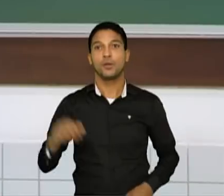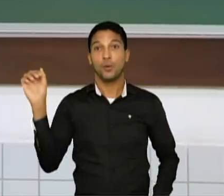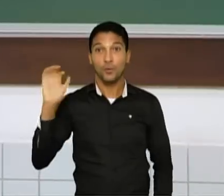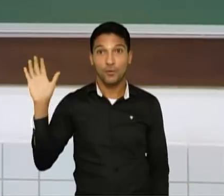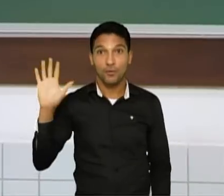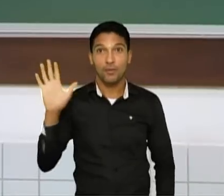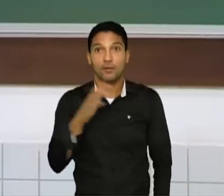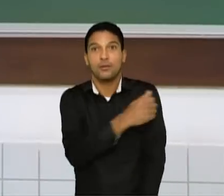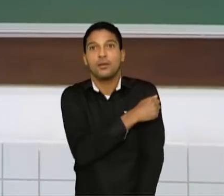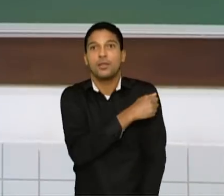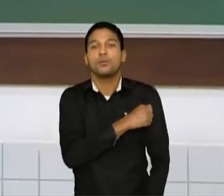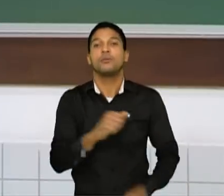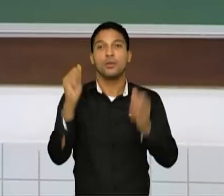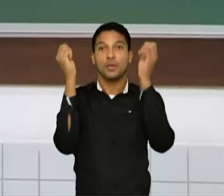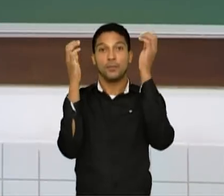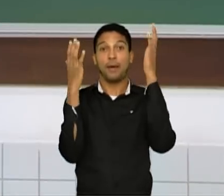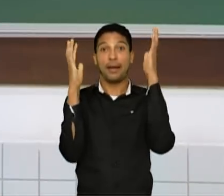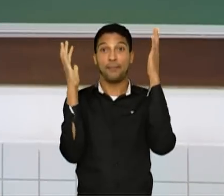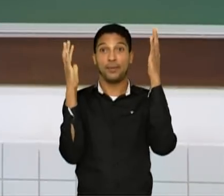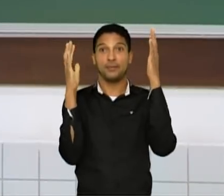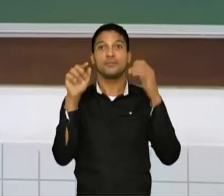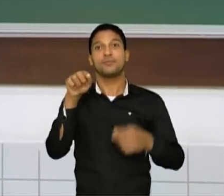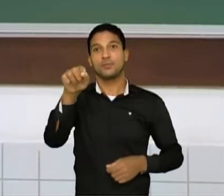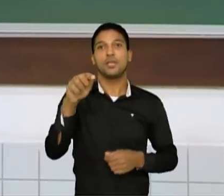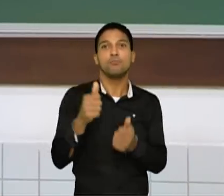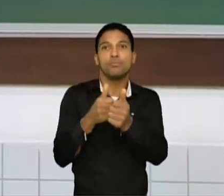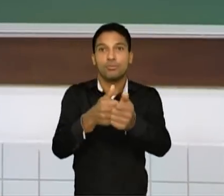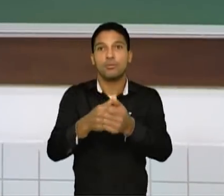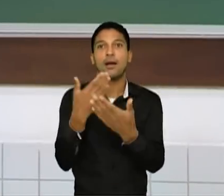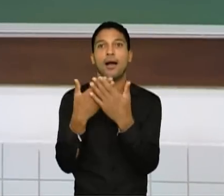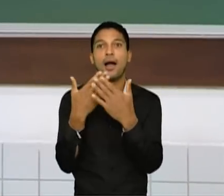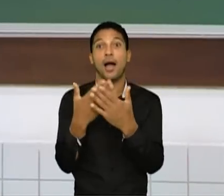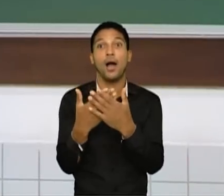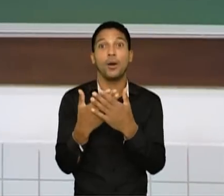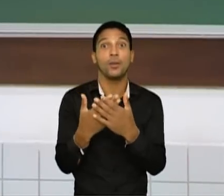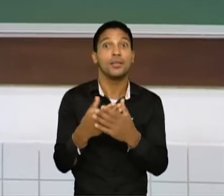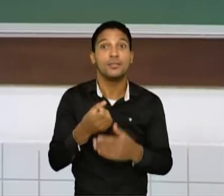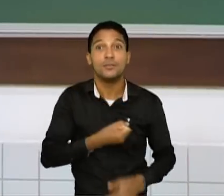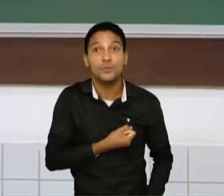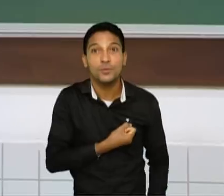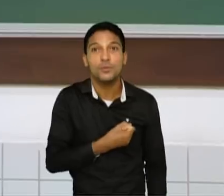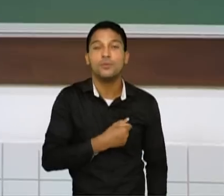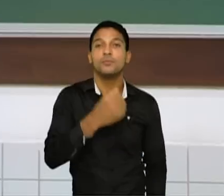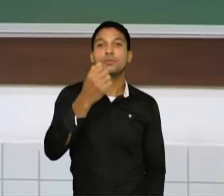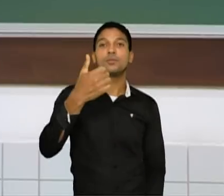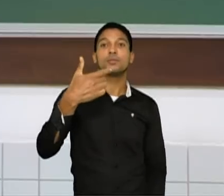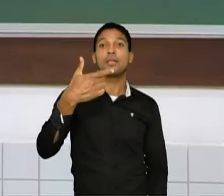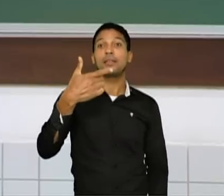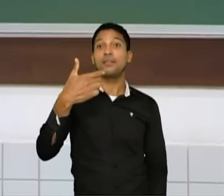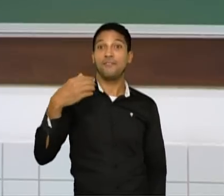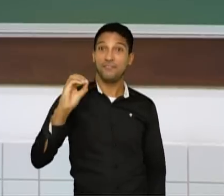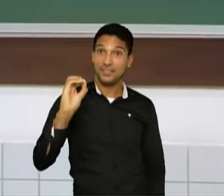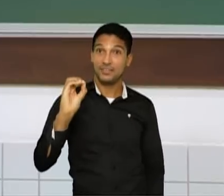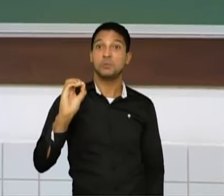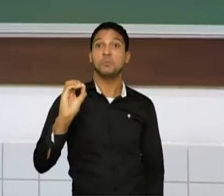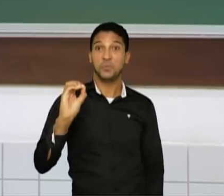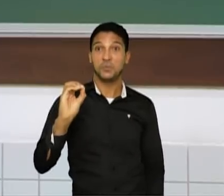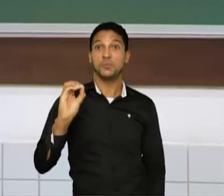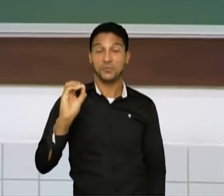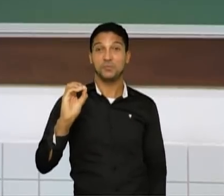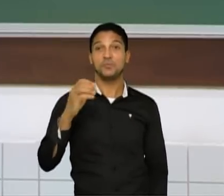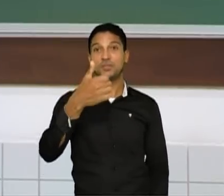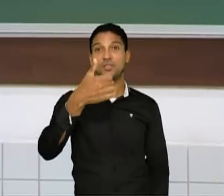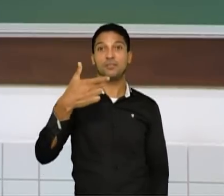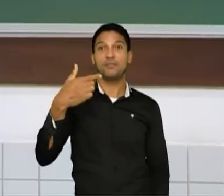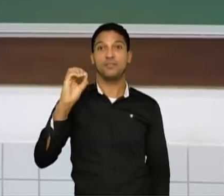Olá, alunos! Parabéns por estarem aí nos acompanhando agora com a nossa videoaula de número 120, galera. Muito